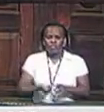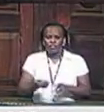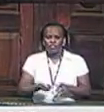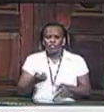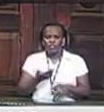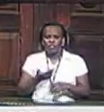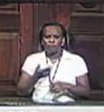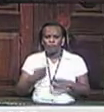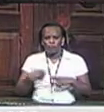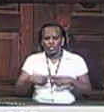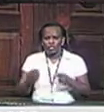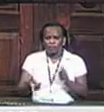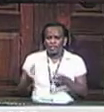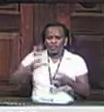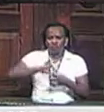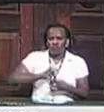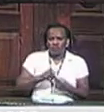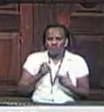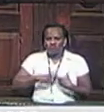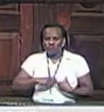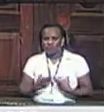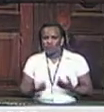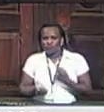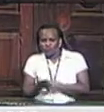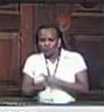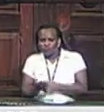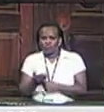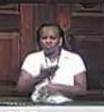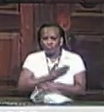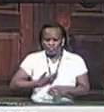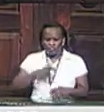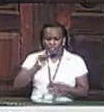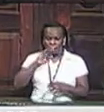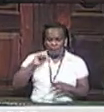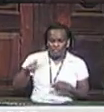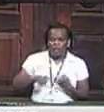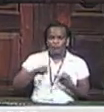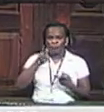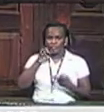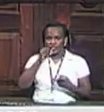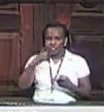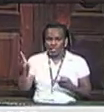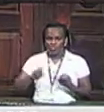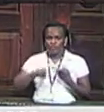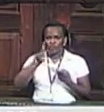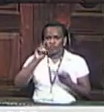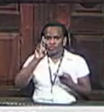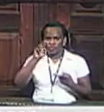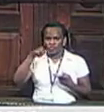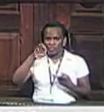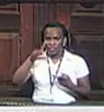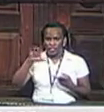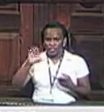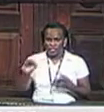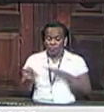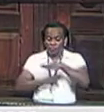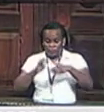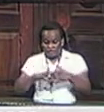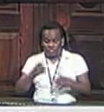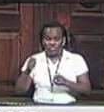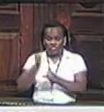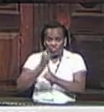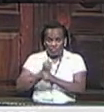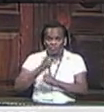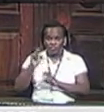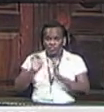a relação promíscua do governo Cabral, do governo Pezão, do governo Dornelles, com empreiteiras e